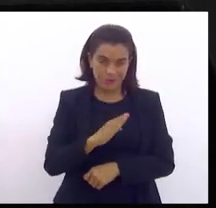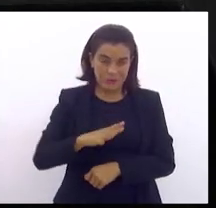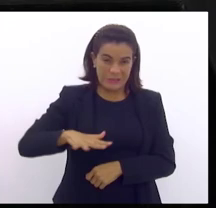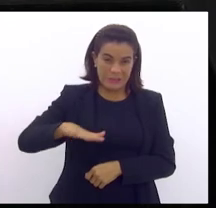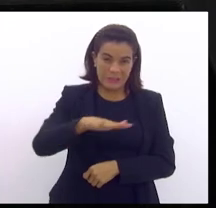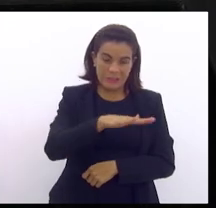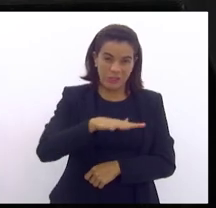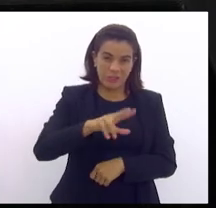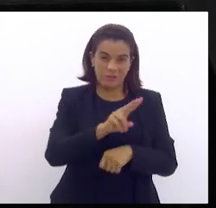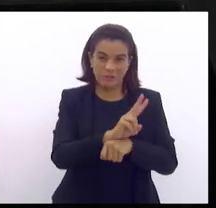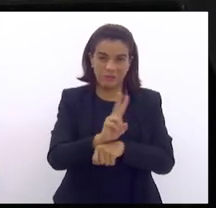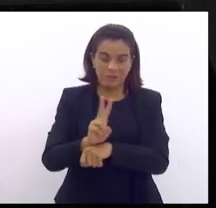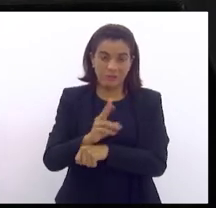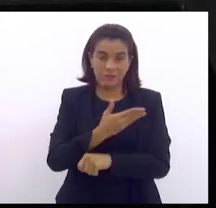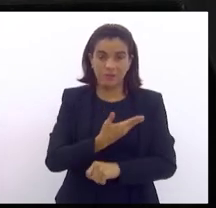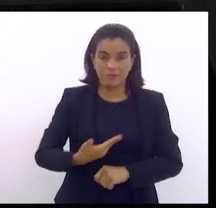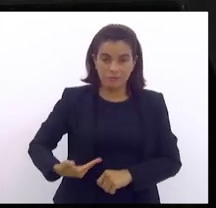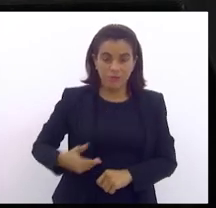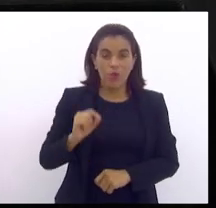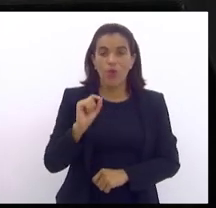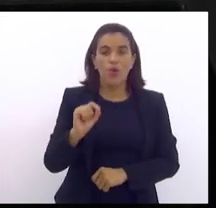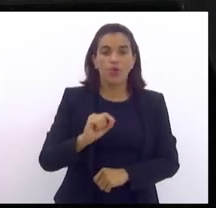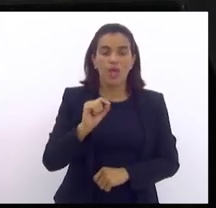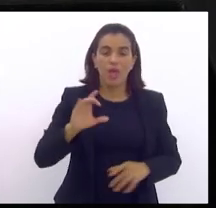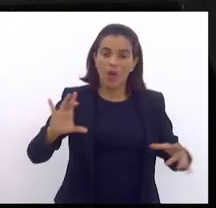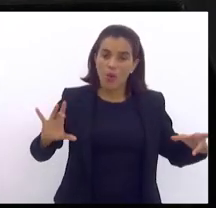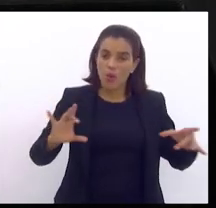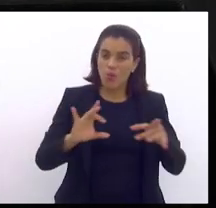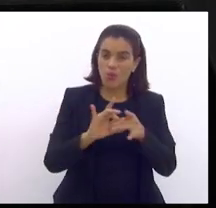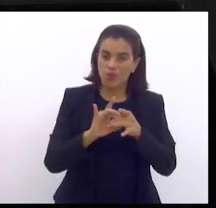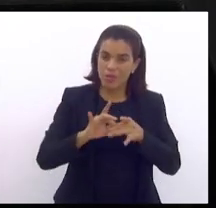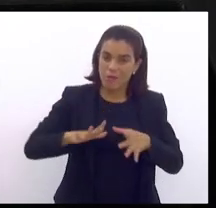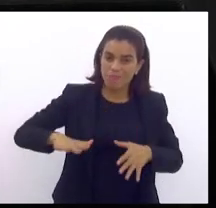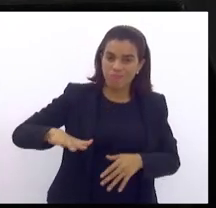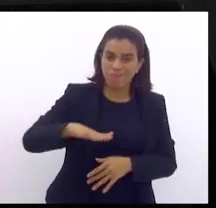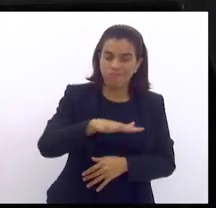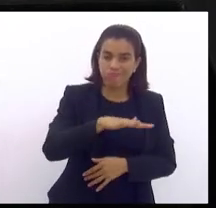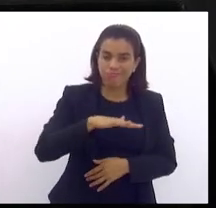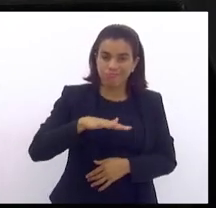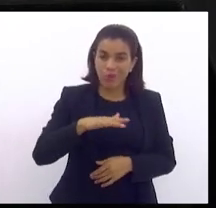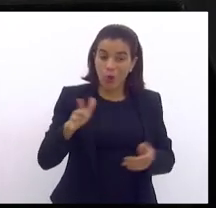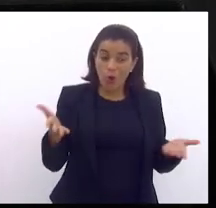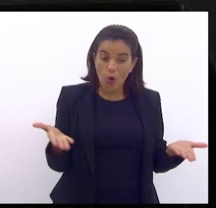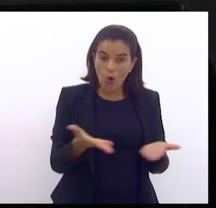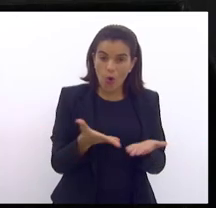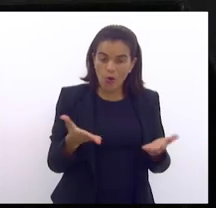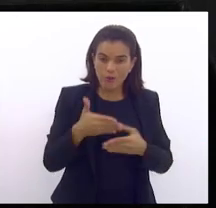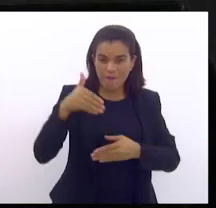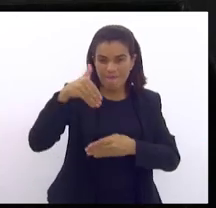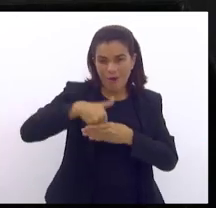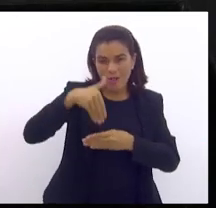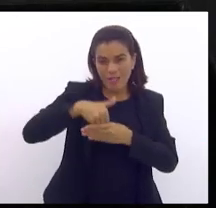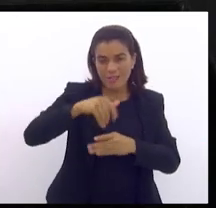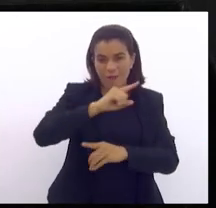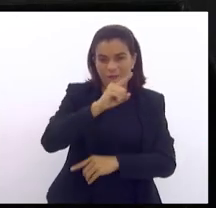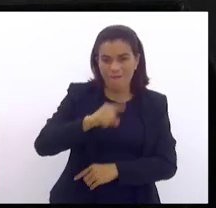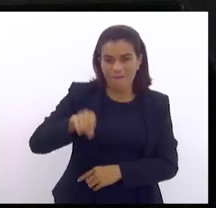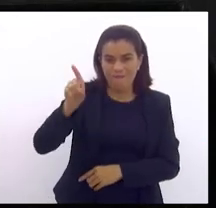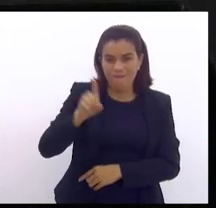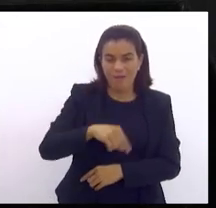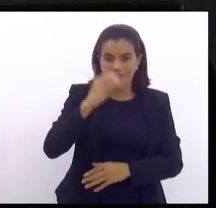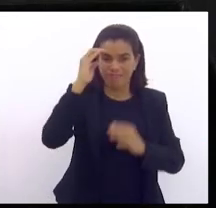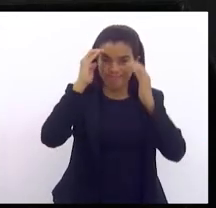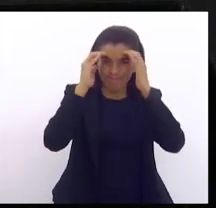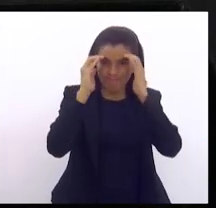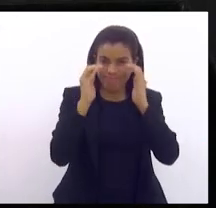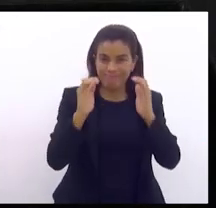na segurança pública é uma grande união, como nós iremos ver hoje aqui com a votação dos vetos, respeitando